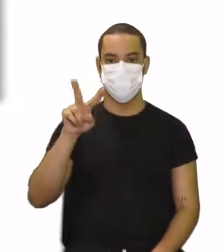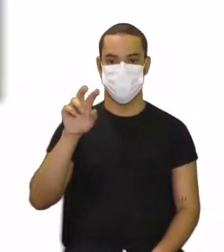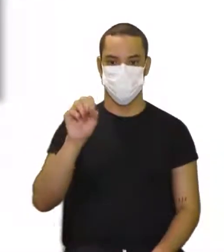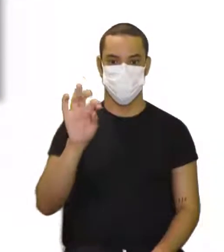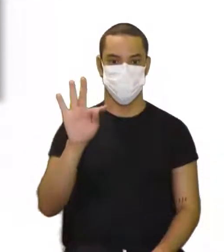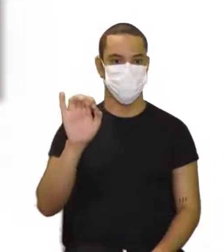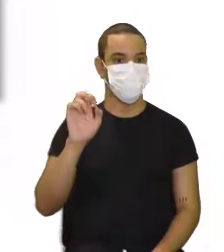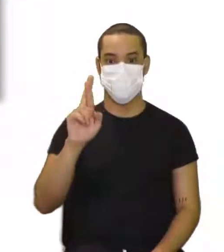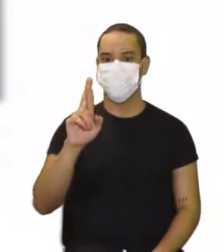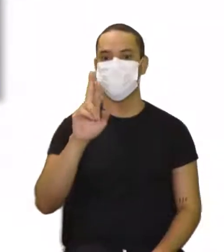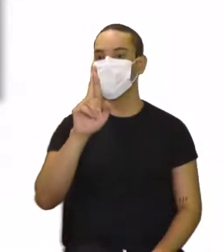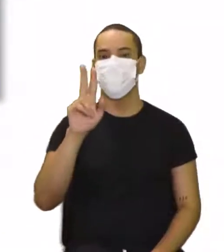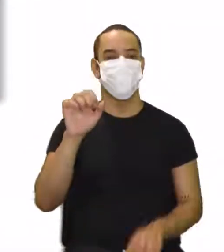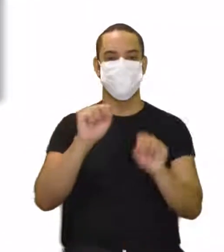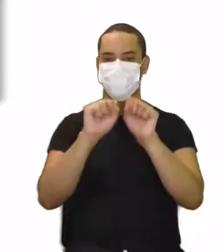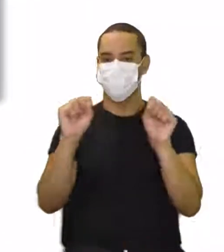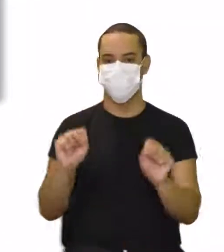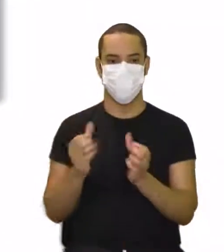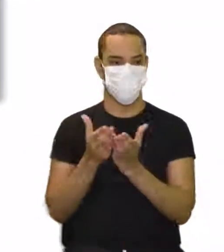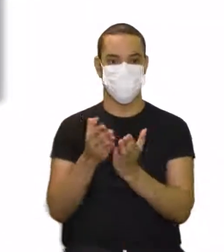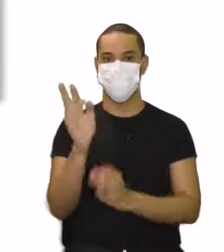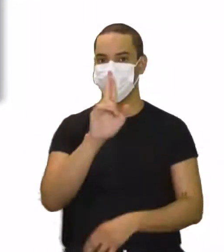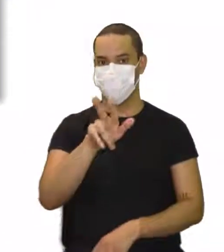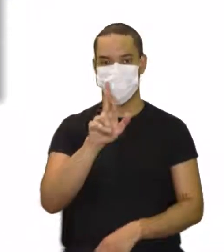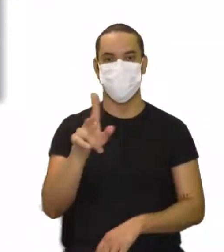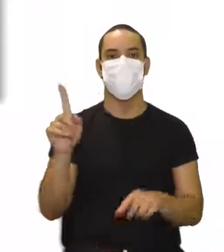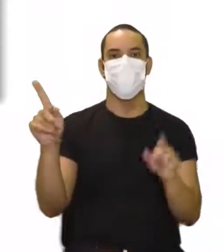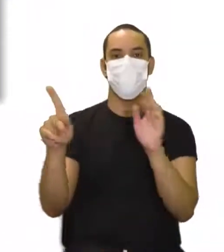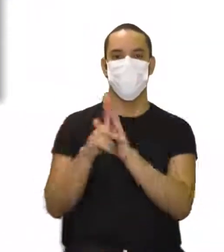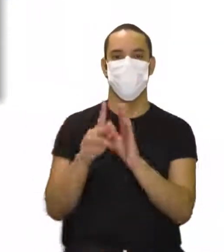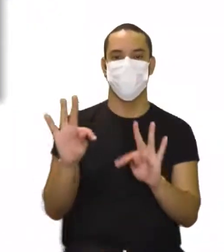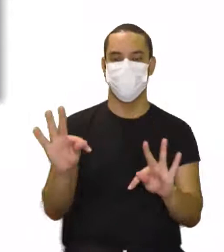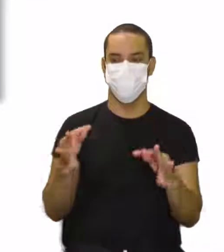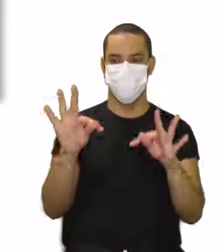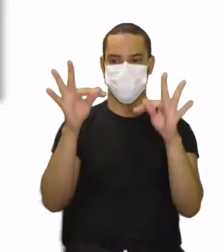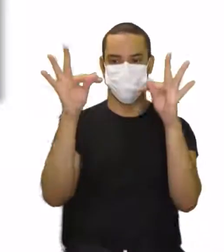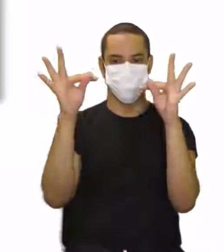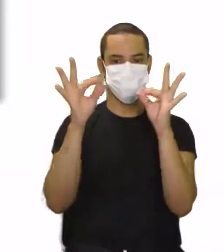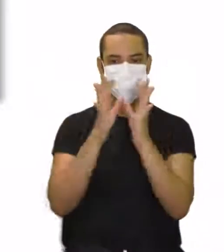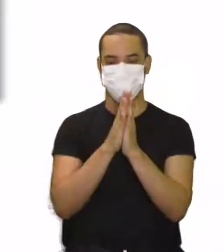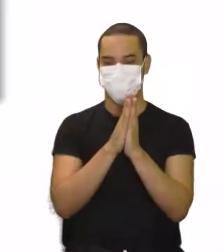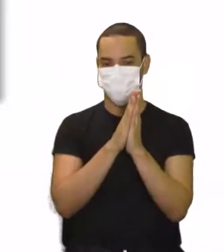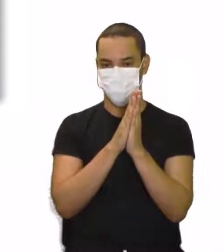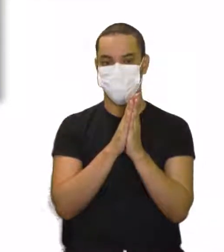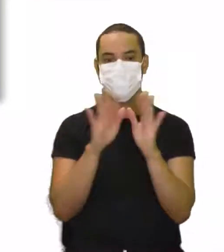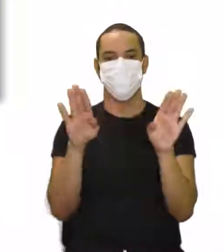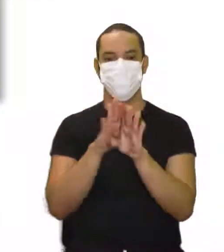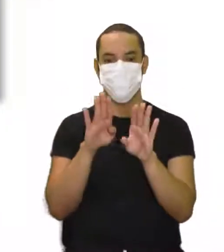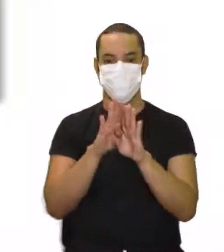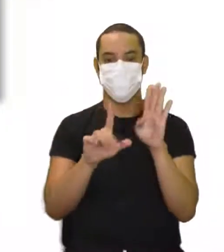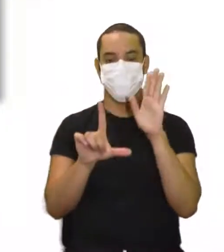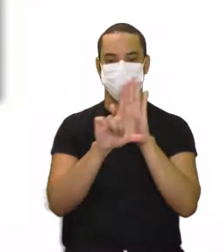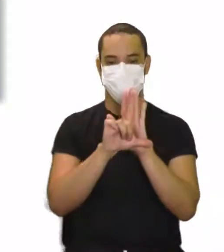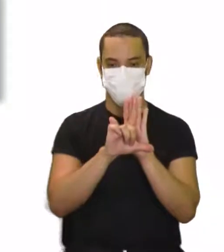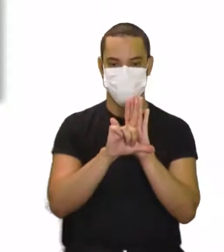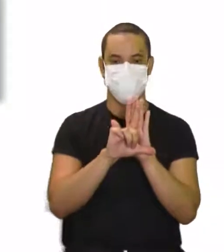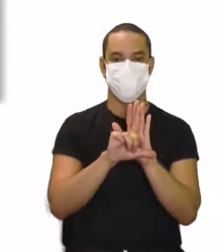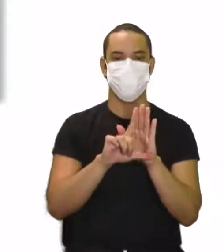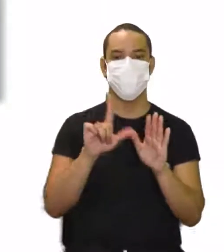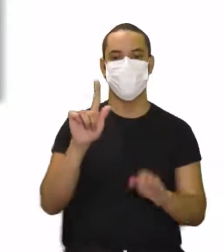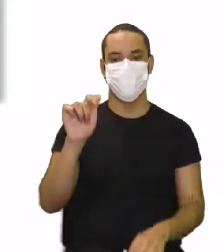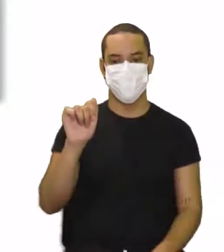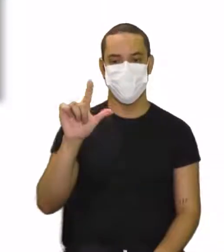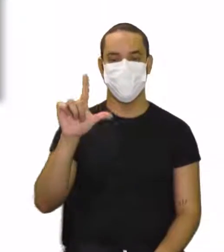que dois casos, né? Segundo a lei de Galileu, ou até as leis de Newton aí também,